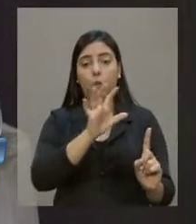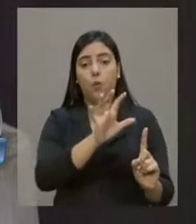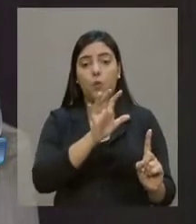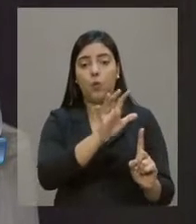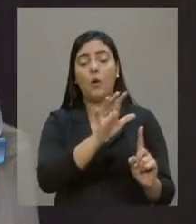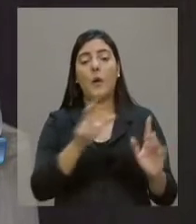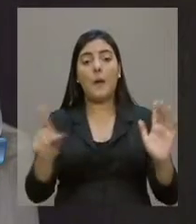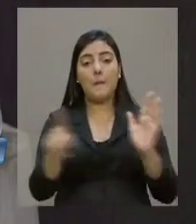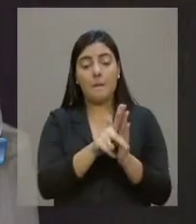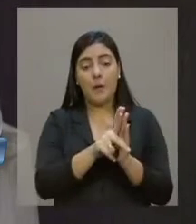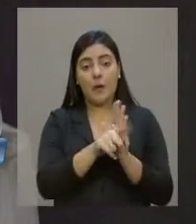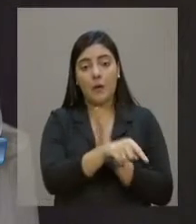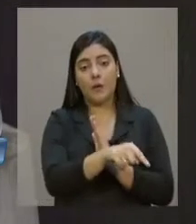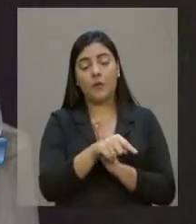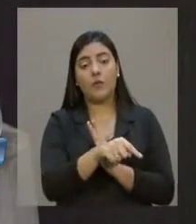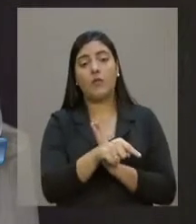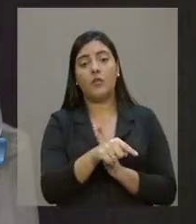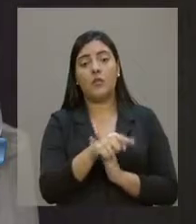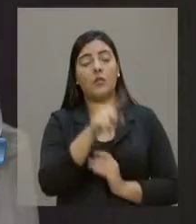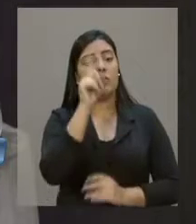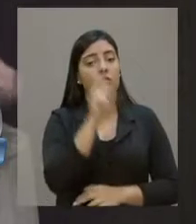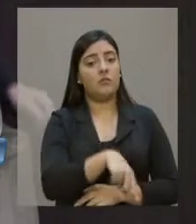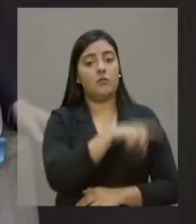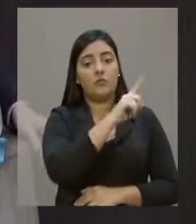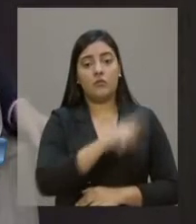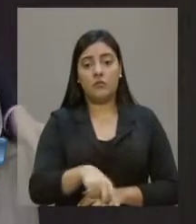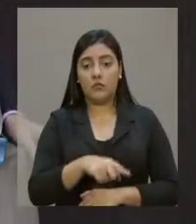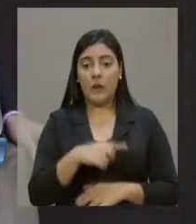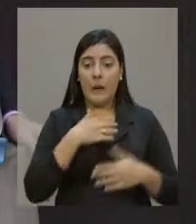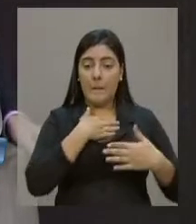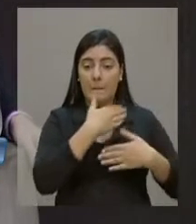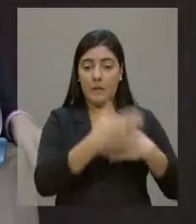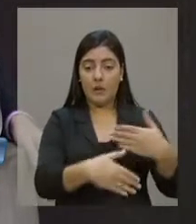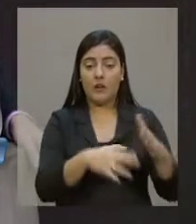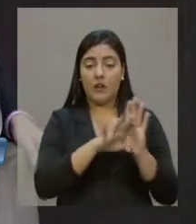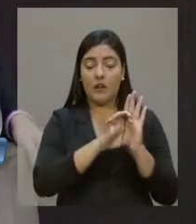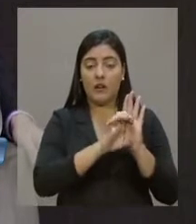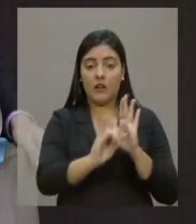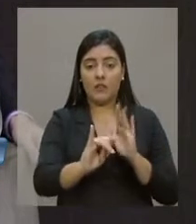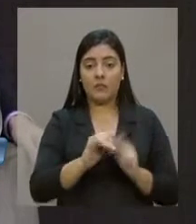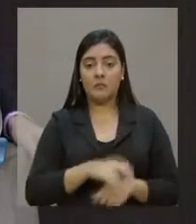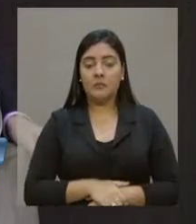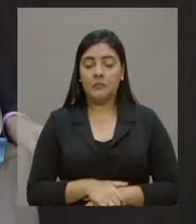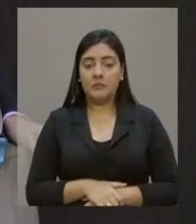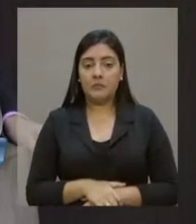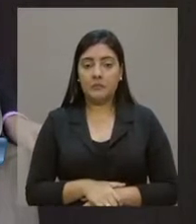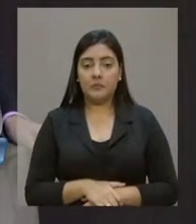própria ela altere e anule o seu processo editalício.